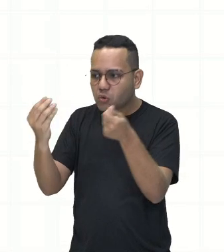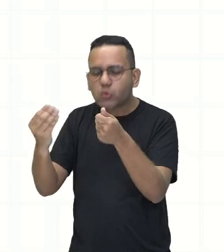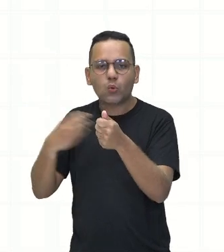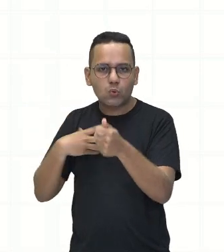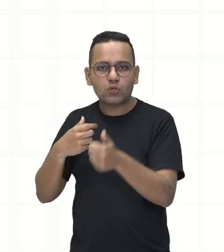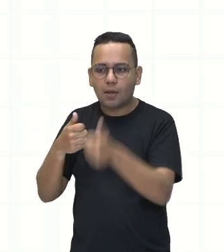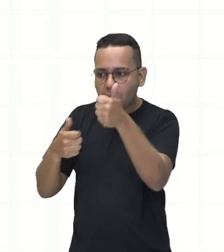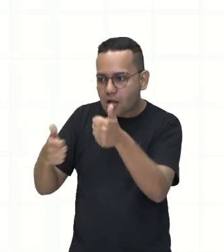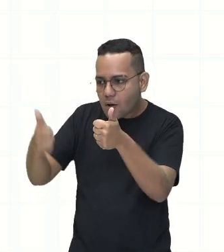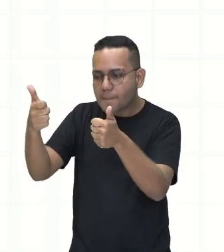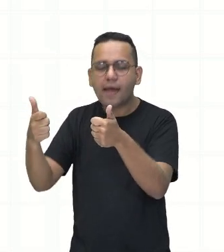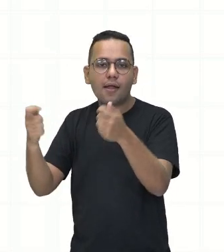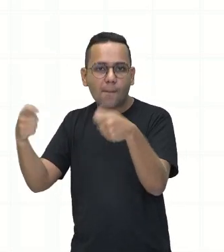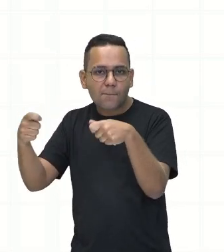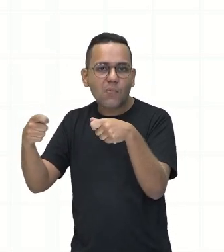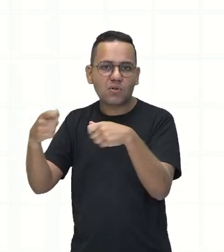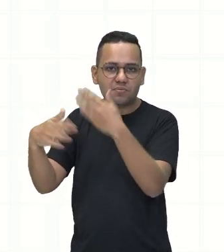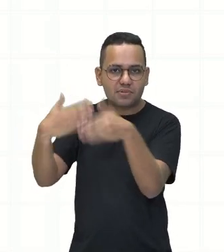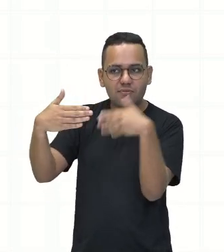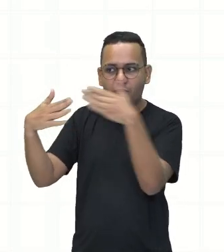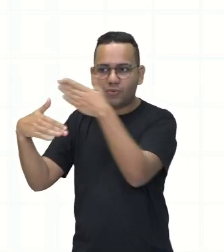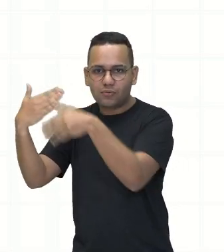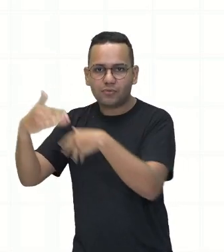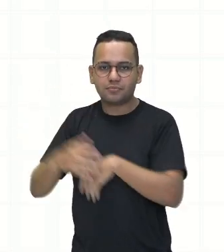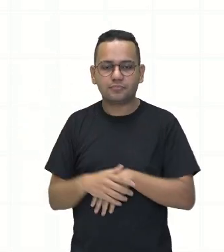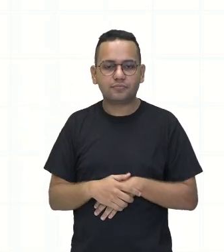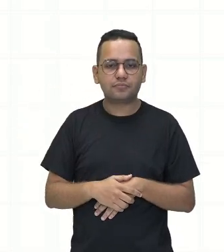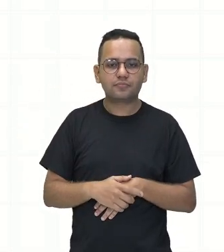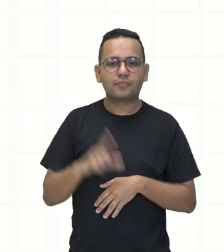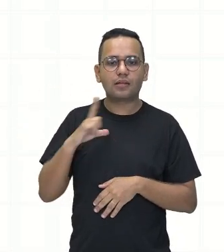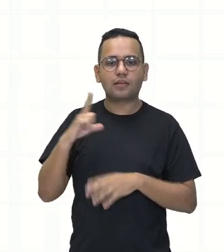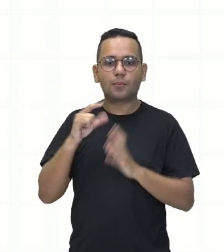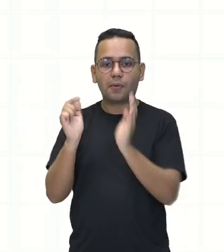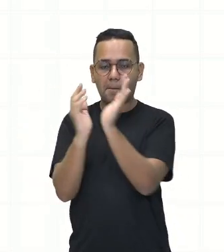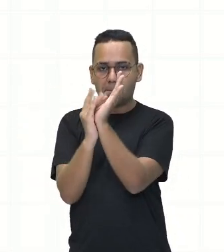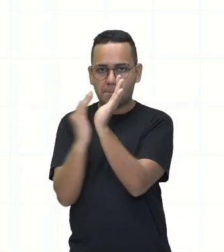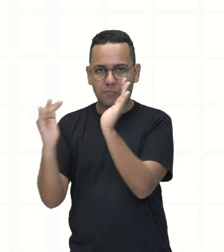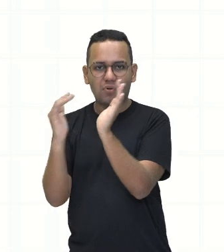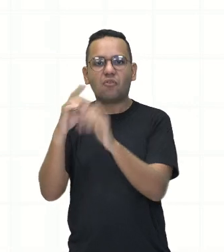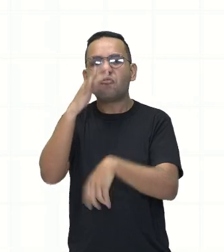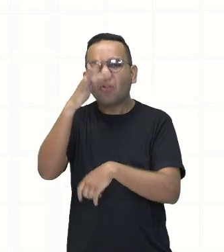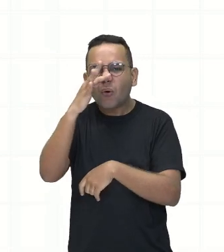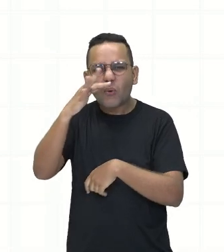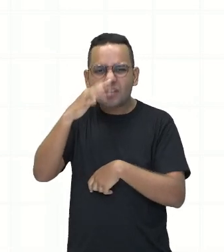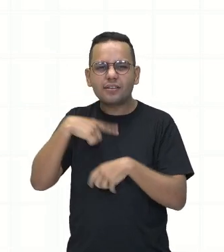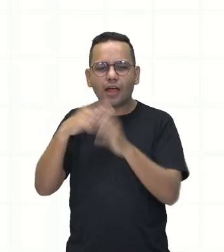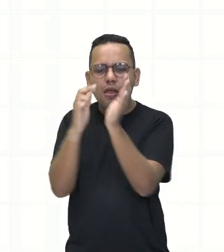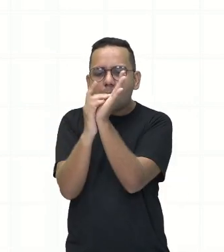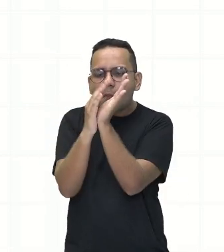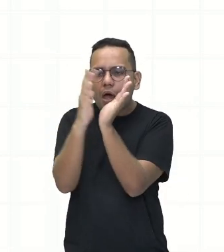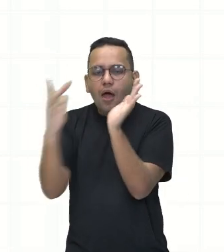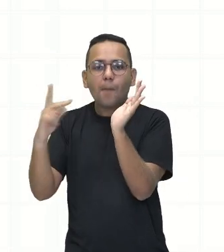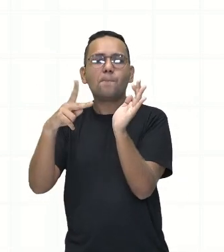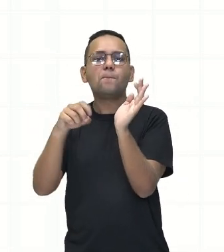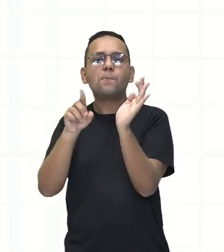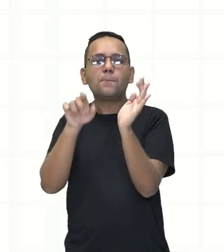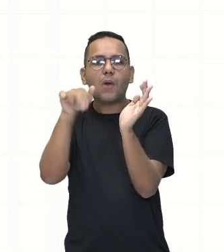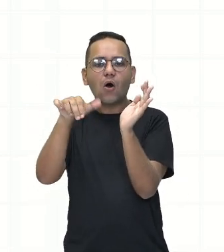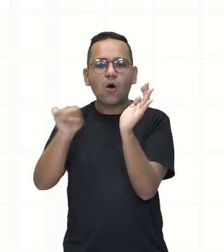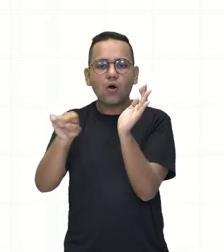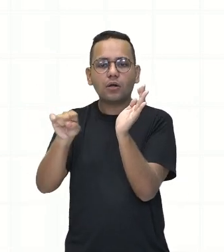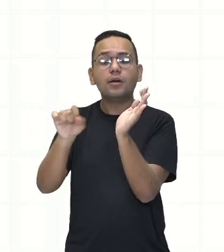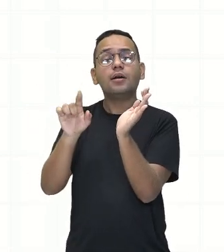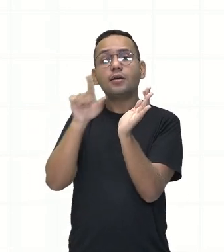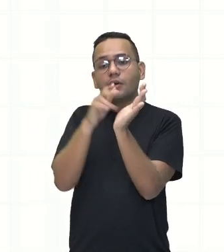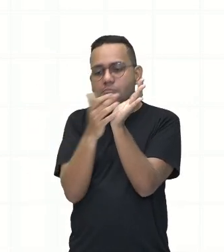mutuamente, né? Então, nós temos exemplo a polinização, onde as flores fornecem o néctar e pólen às abelhas, que por